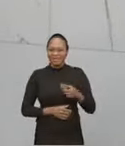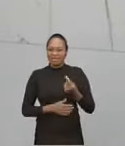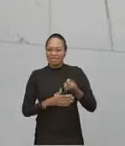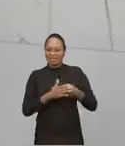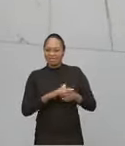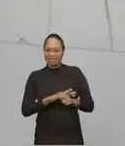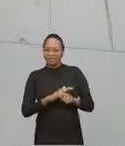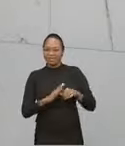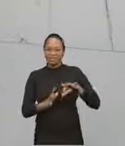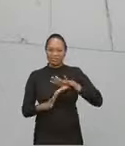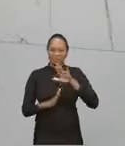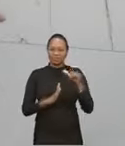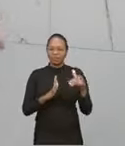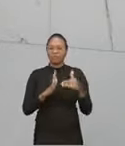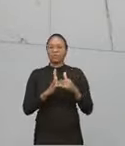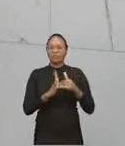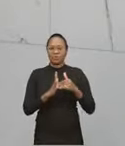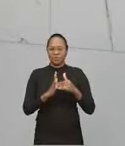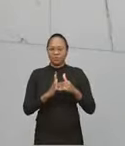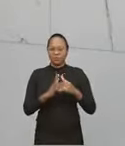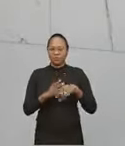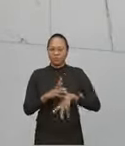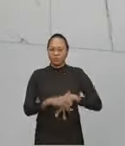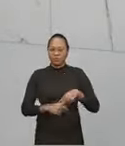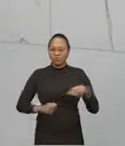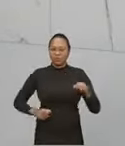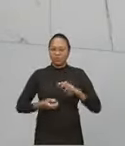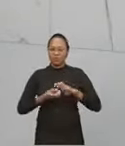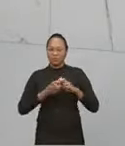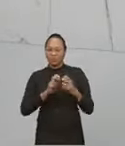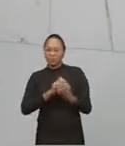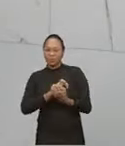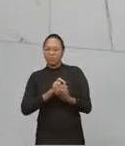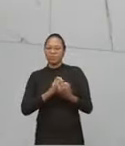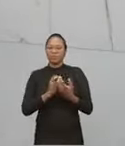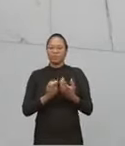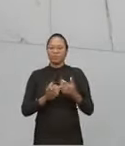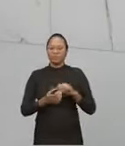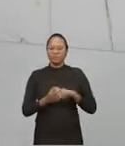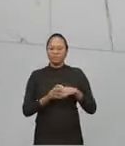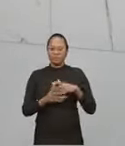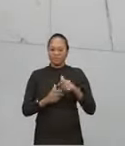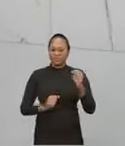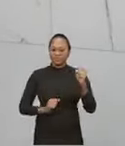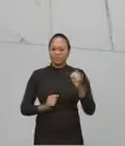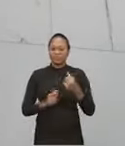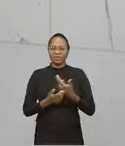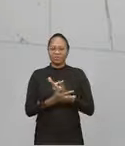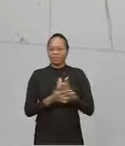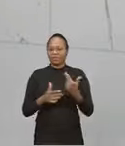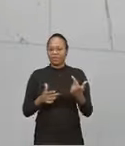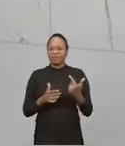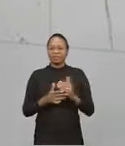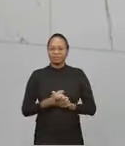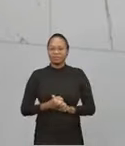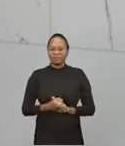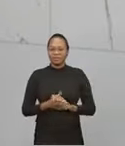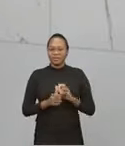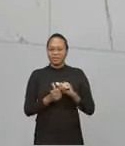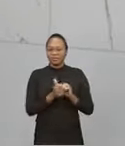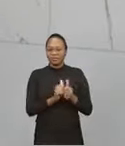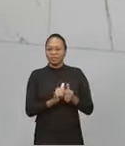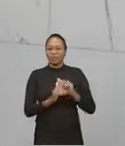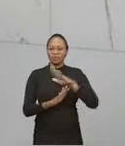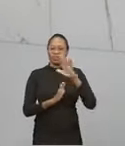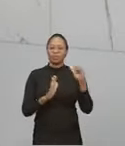esporte como um todo. Nas lutas, investir na capoeira, investir no karatê, no judô. tratar o esporte como um